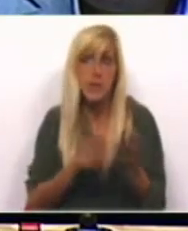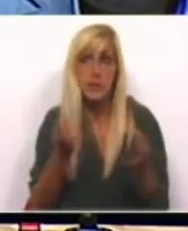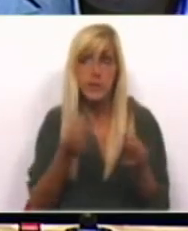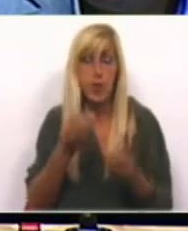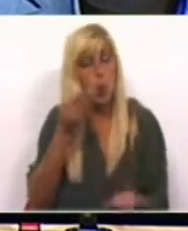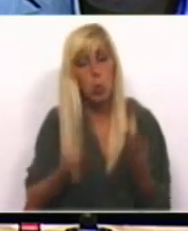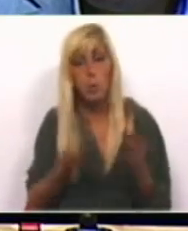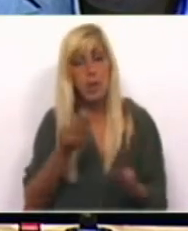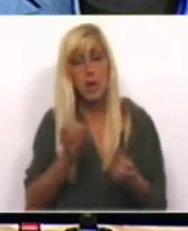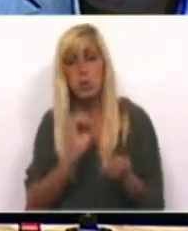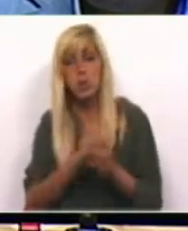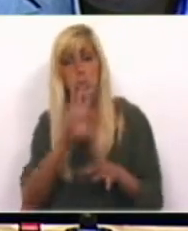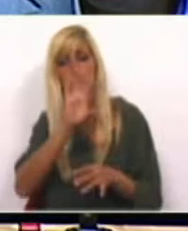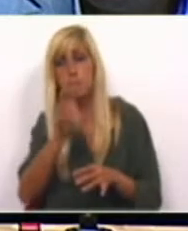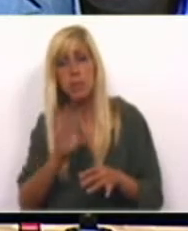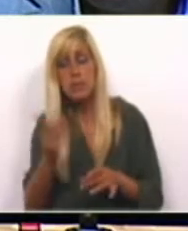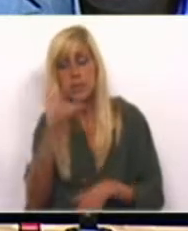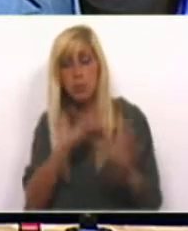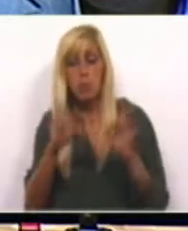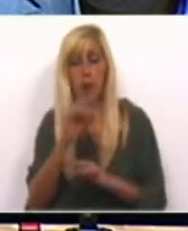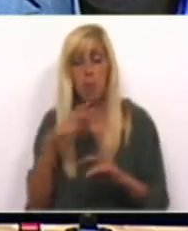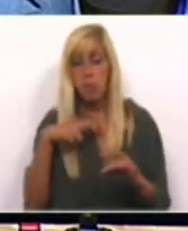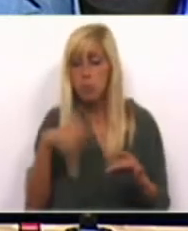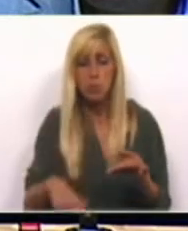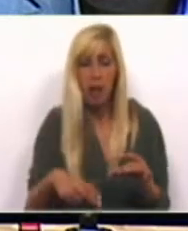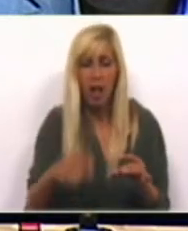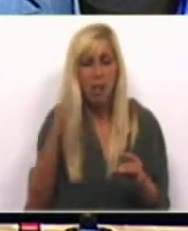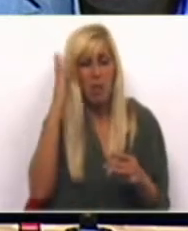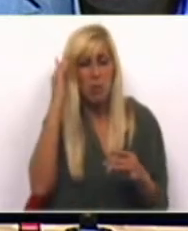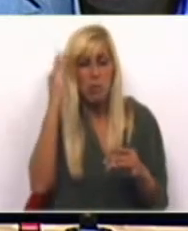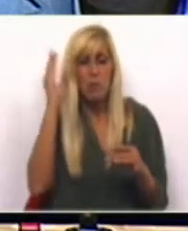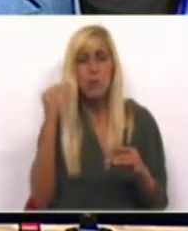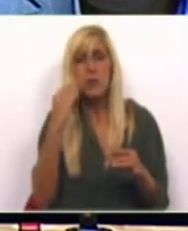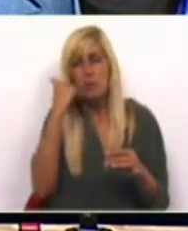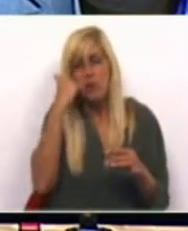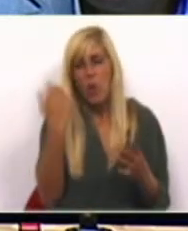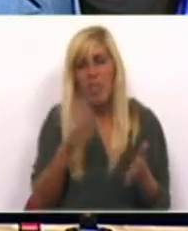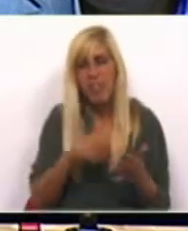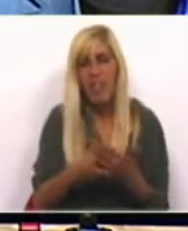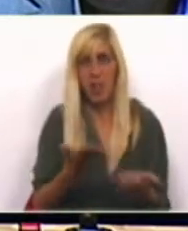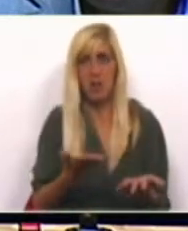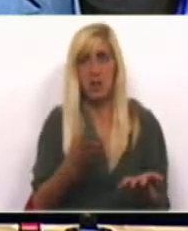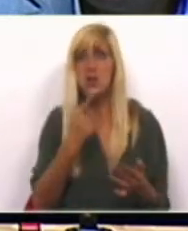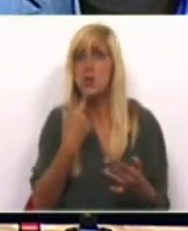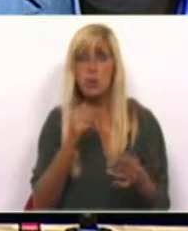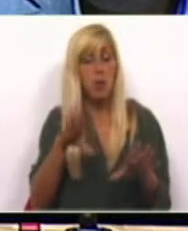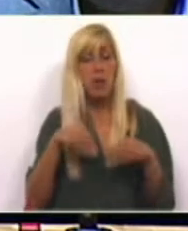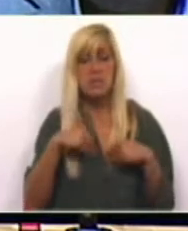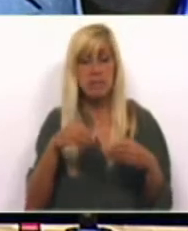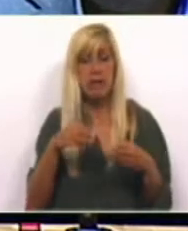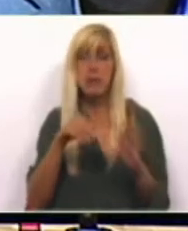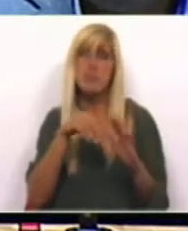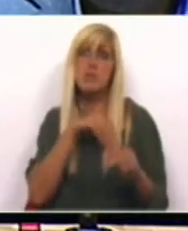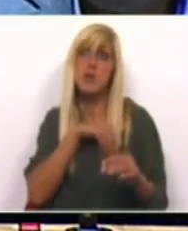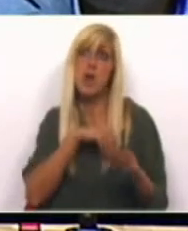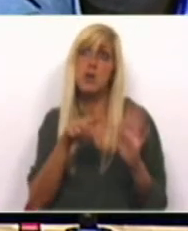com os restantes países europeus, Portugal fica num lugar que nos envergonha. E é verdade também que nós não podemos aceitar que o salário